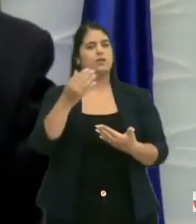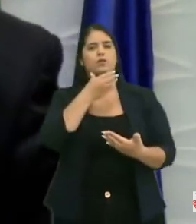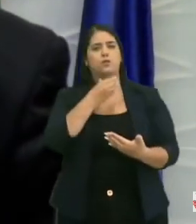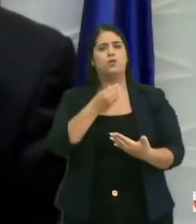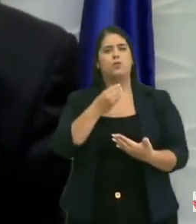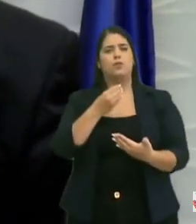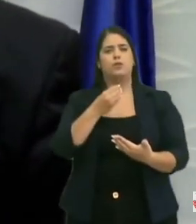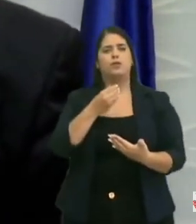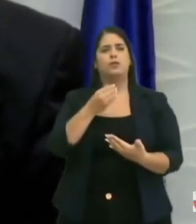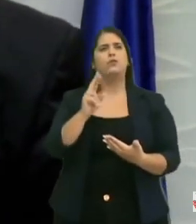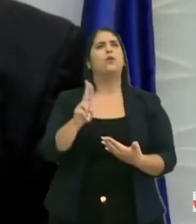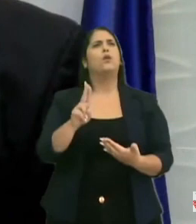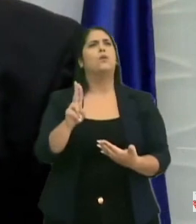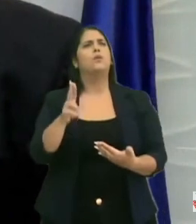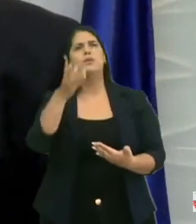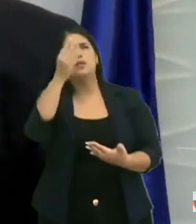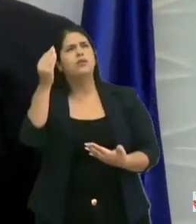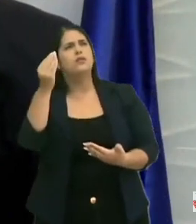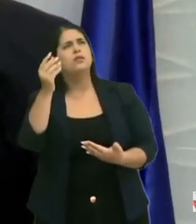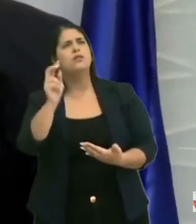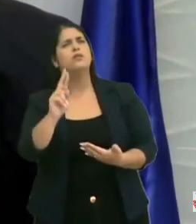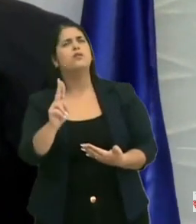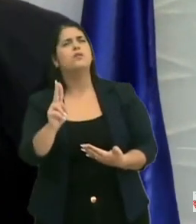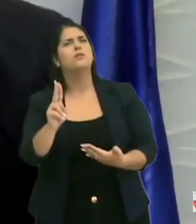É Martoni, é o Bruno? É Martoni?